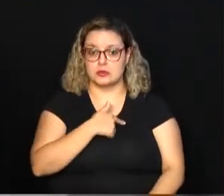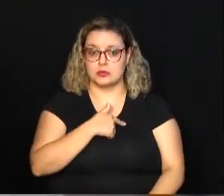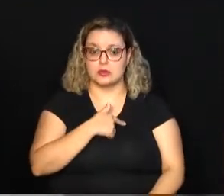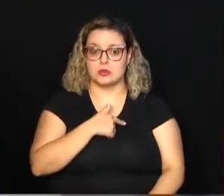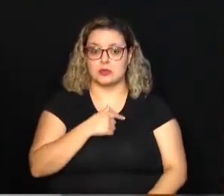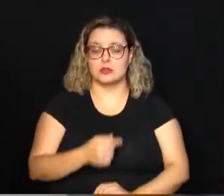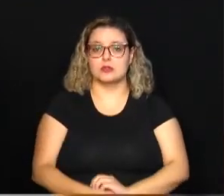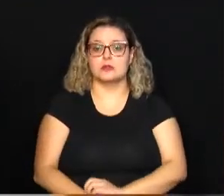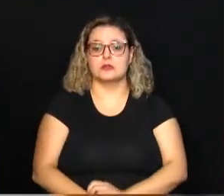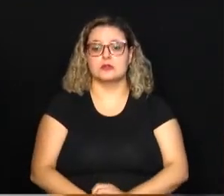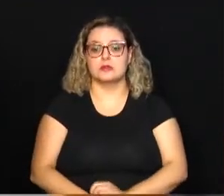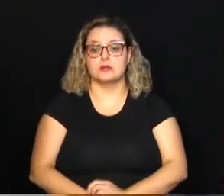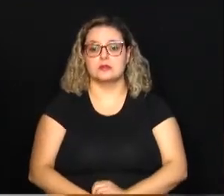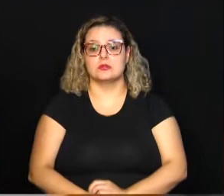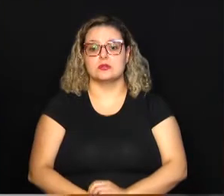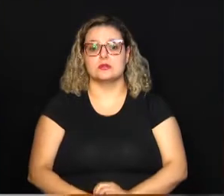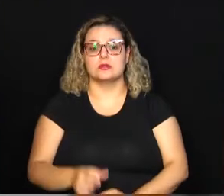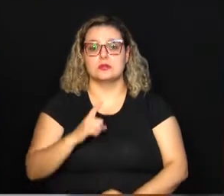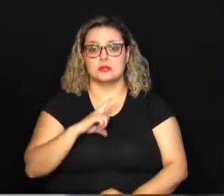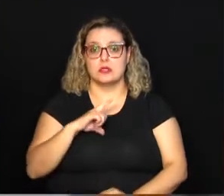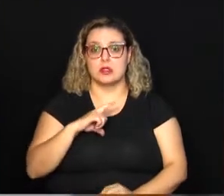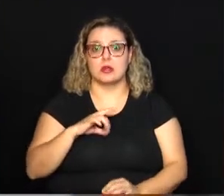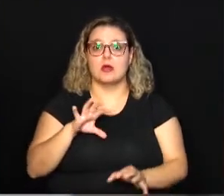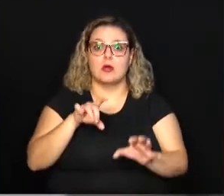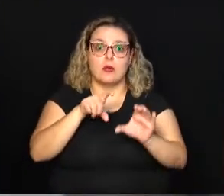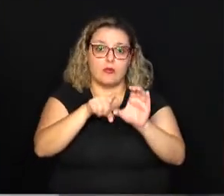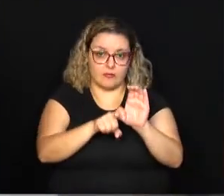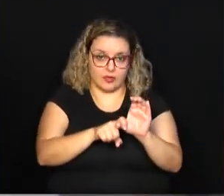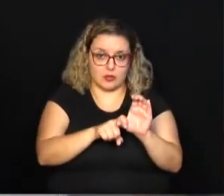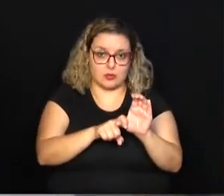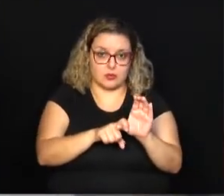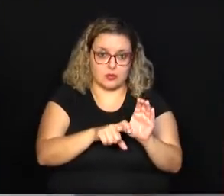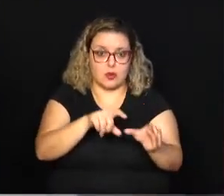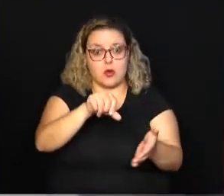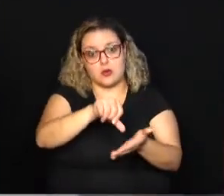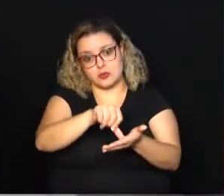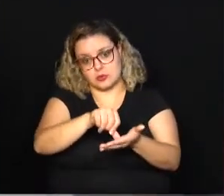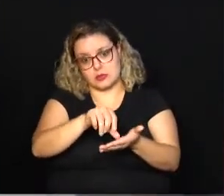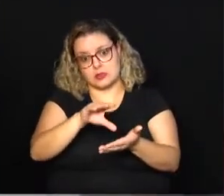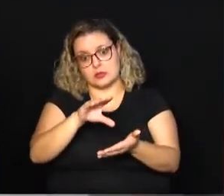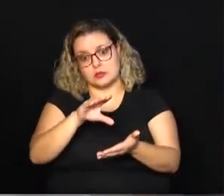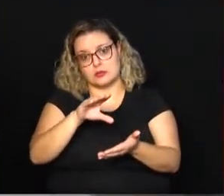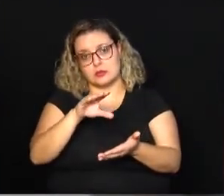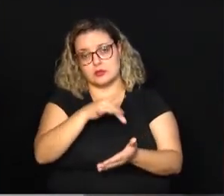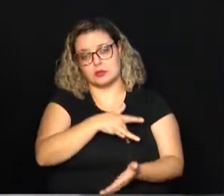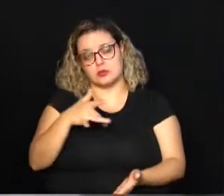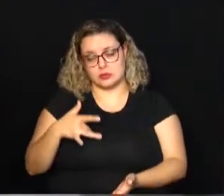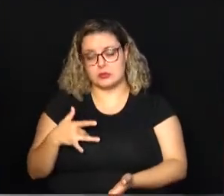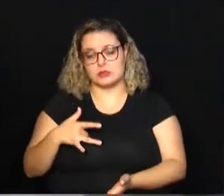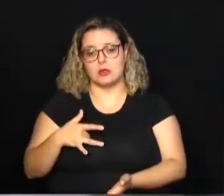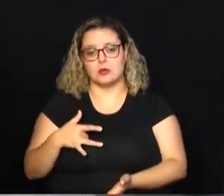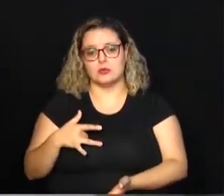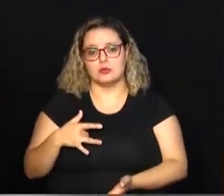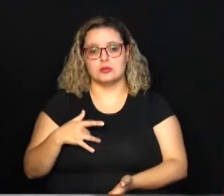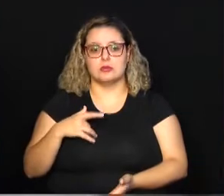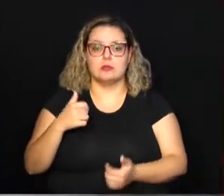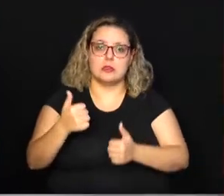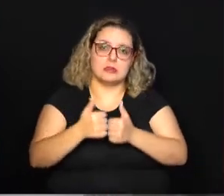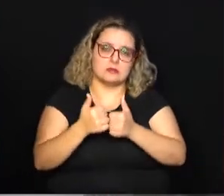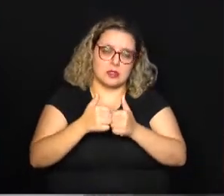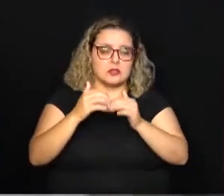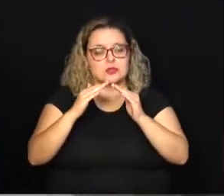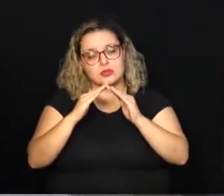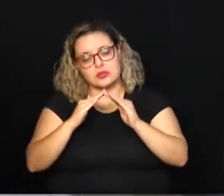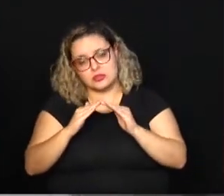estabeleça esse vínculo com o centro de saúde, porque ali a gente está mais próximo de casa, não é? Tem uma condição ali